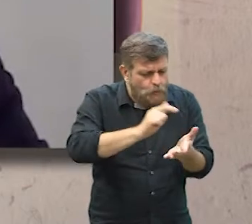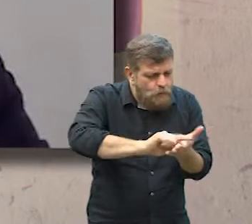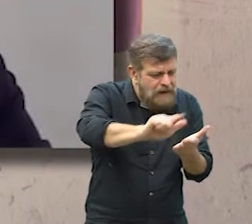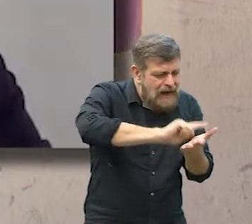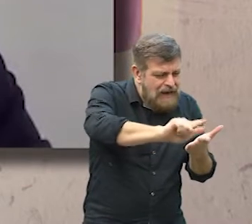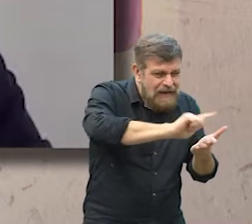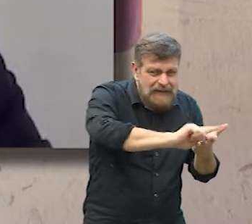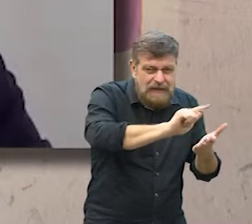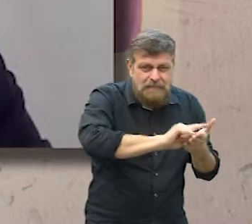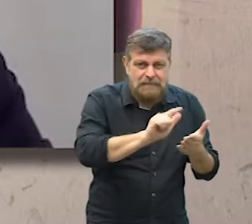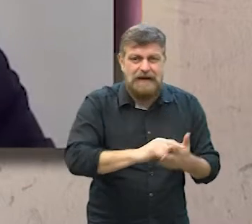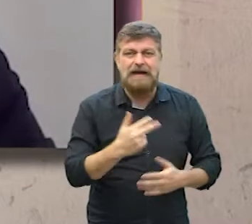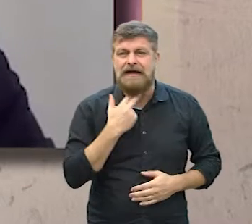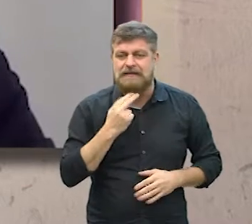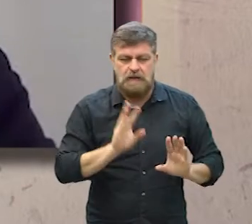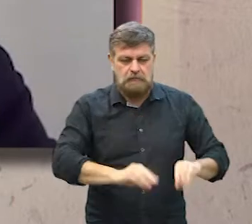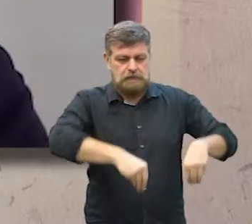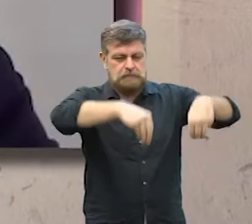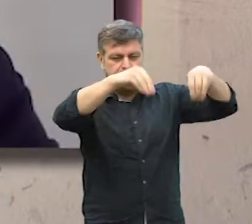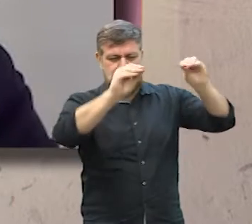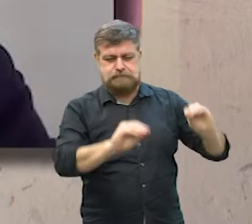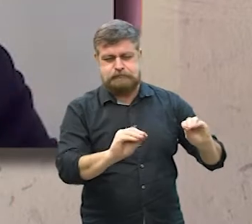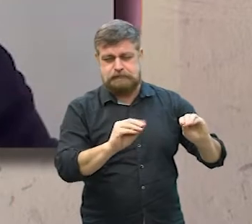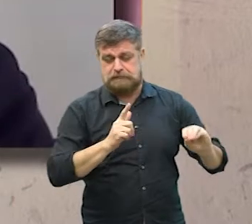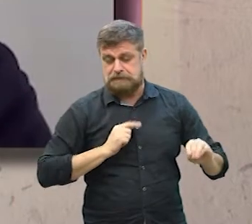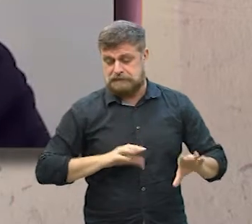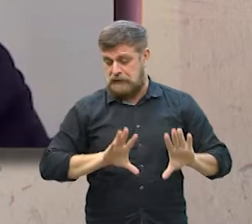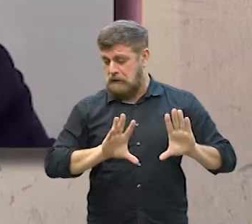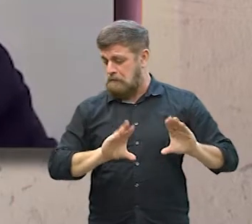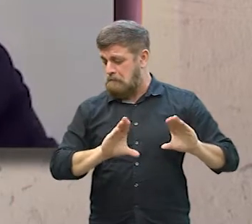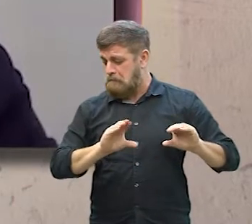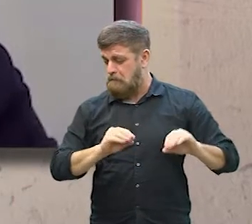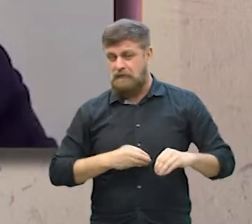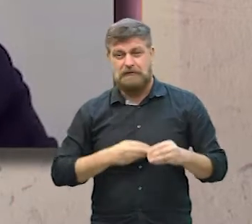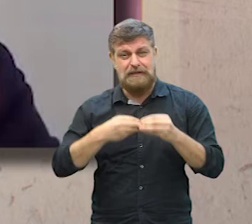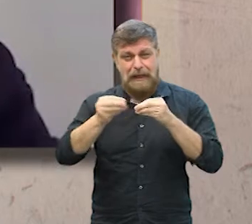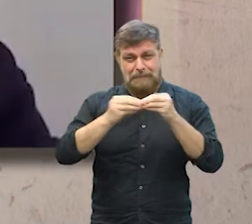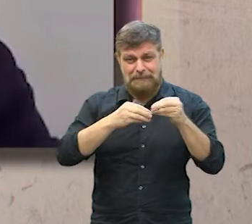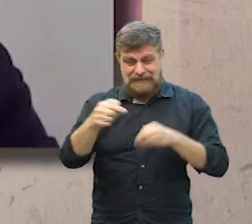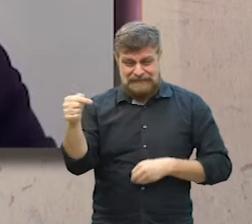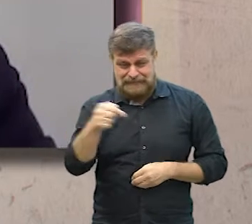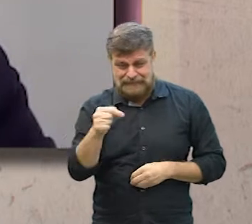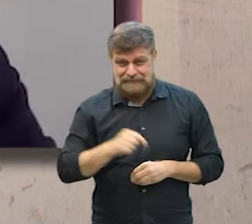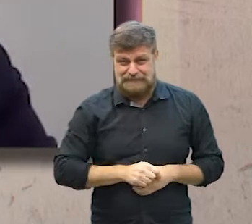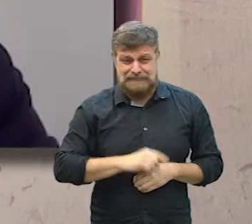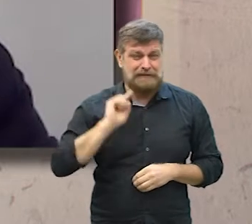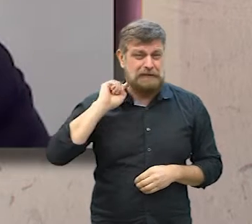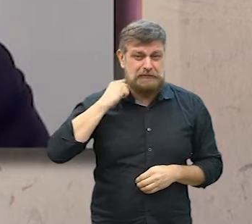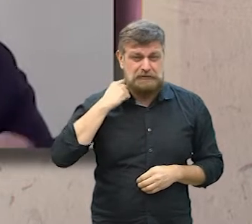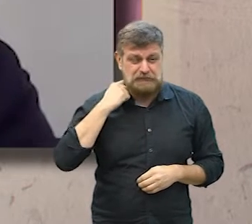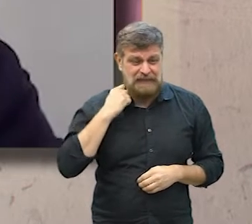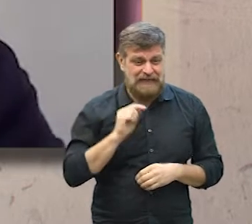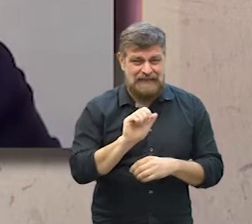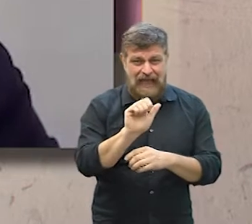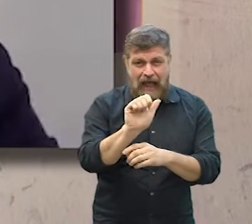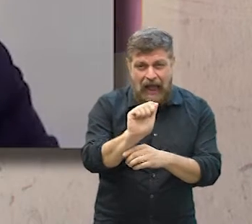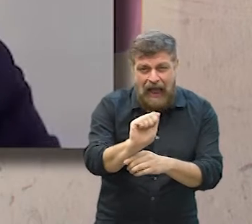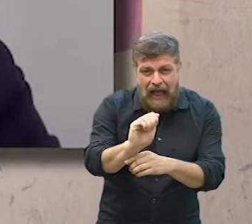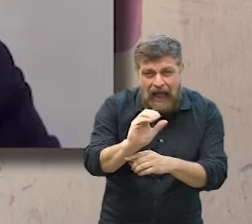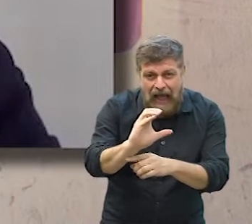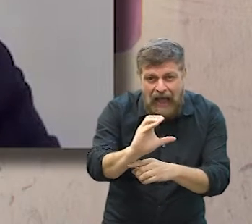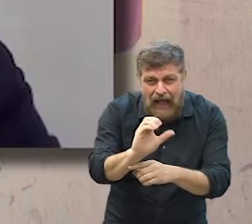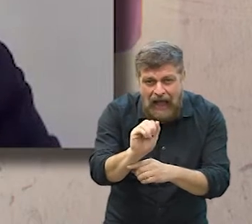casa, em termos de ter uma casa sem carpete, sem móveis com tecidos que retêm a poeira, onde vai estar o